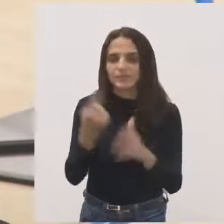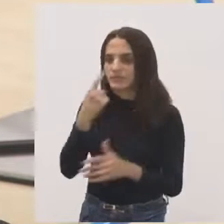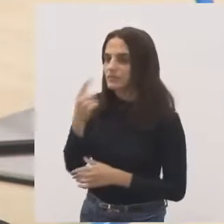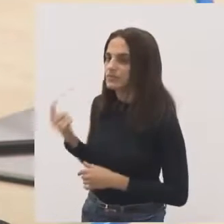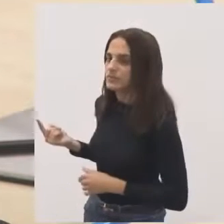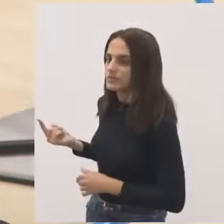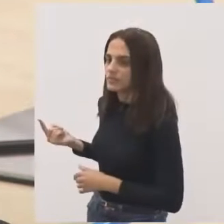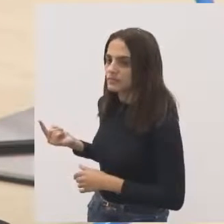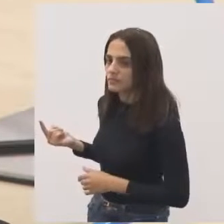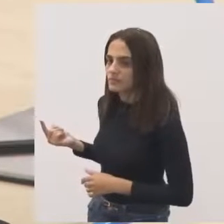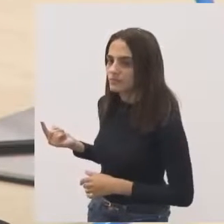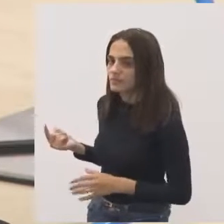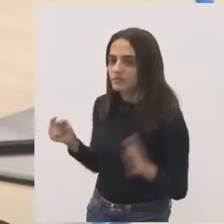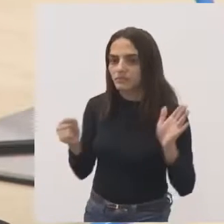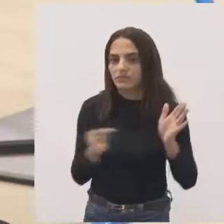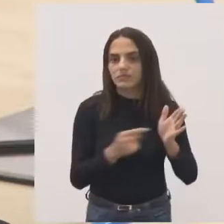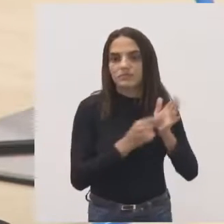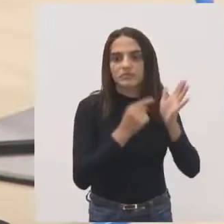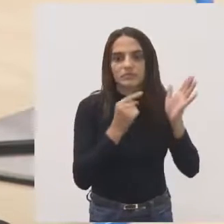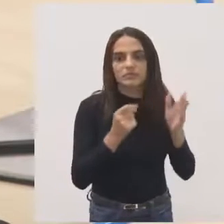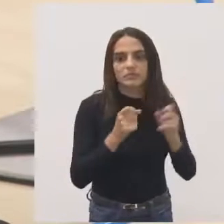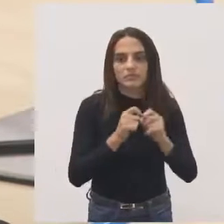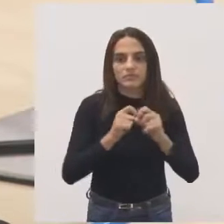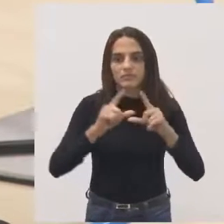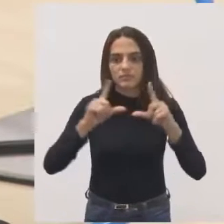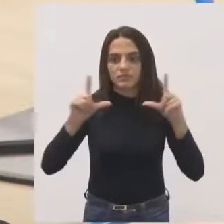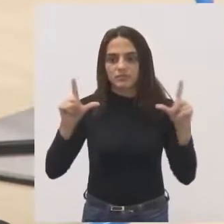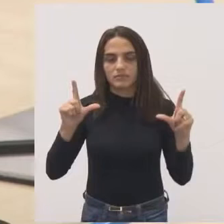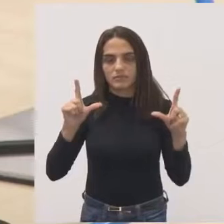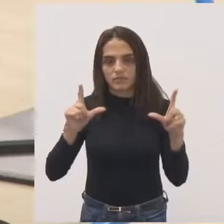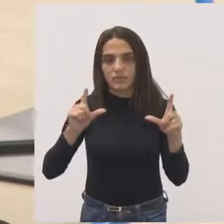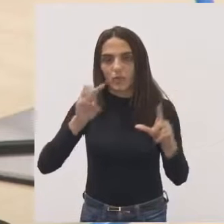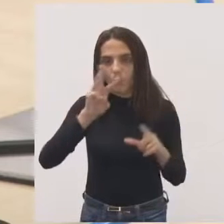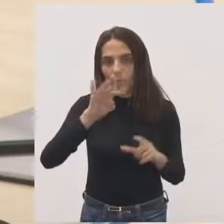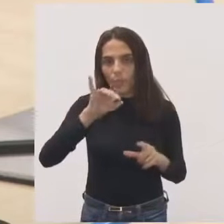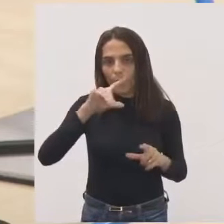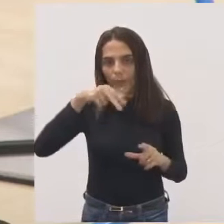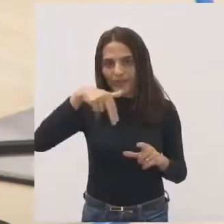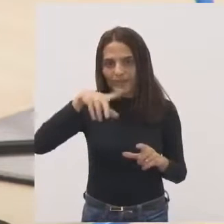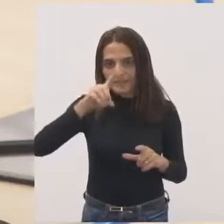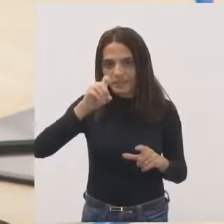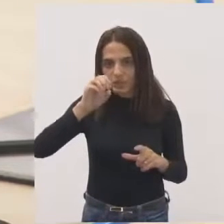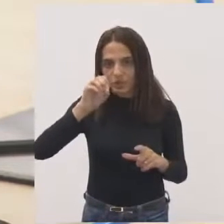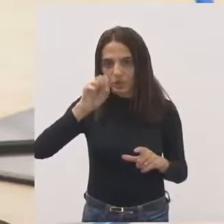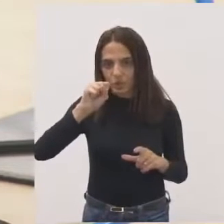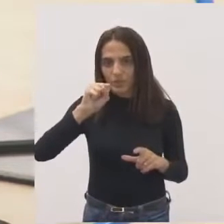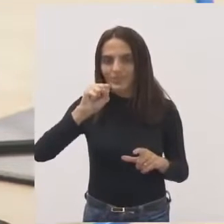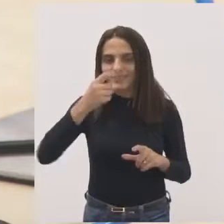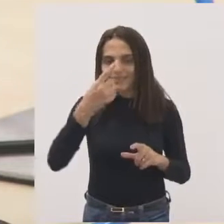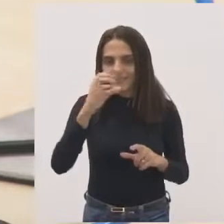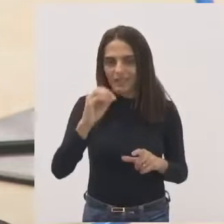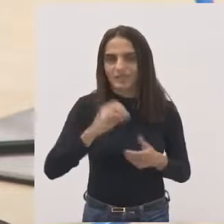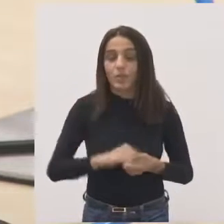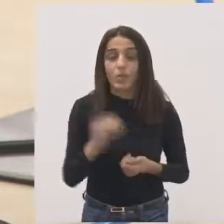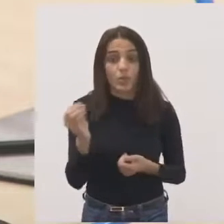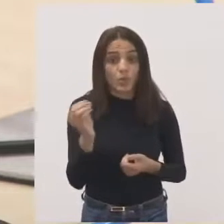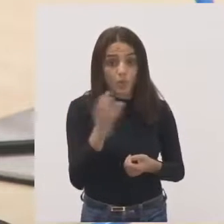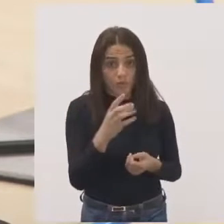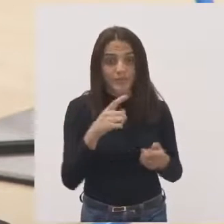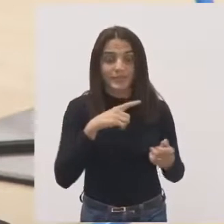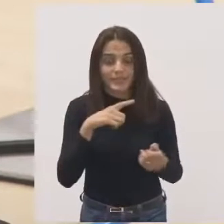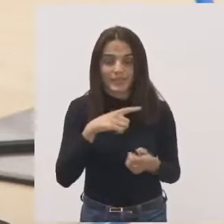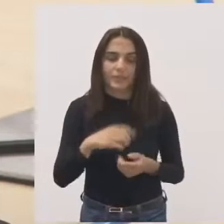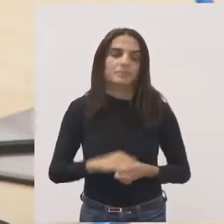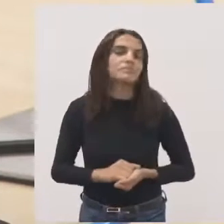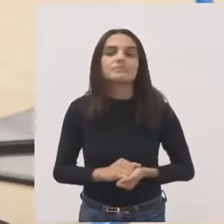no cantinho aqui, ele vai abrir a central de ações do Windows 10. Isso é uma novidade que tem na Microsoft,